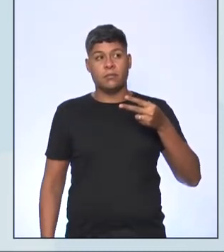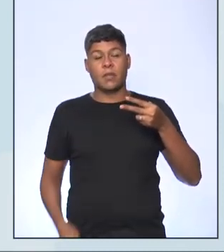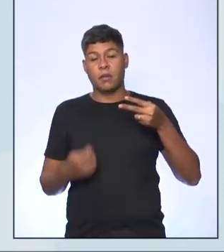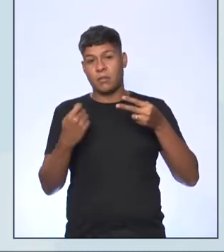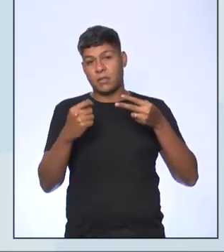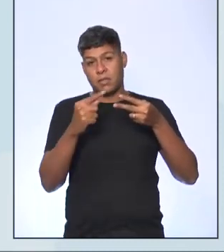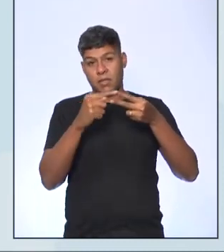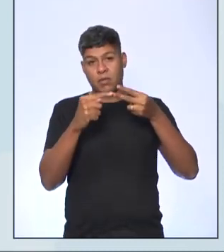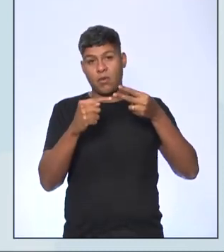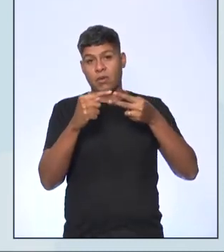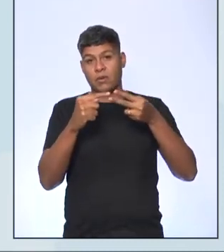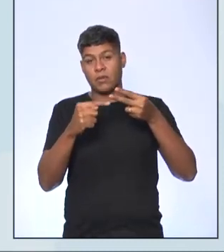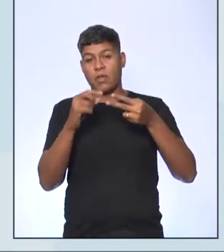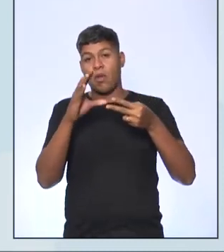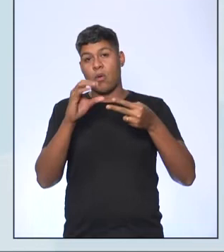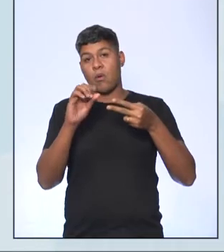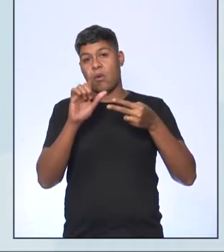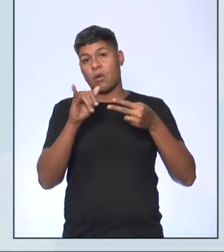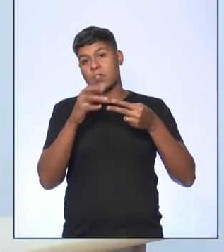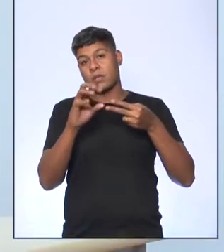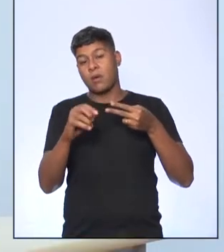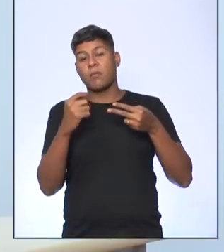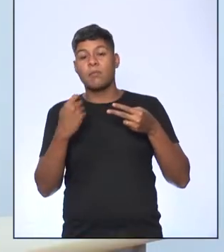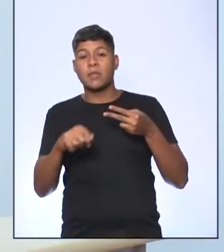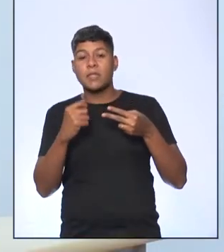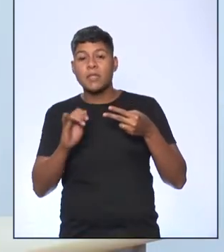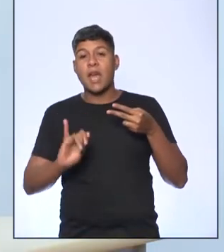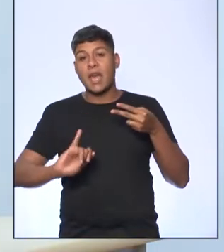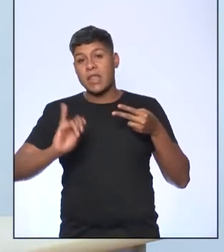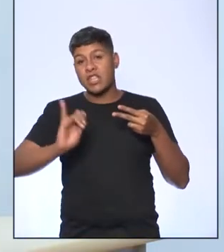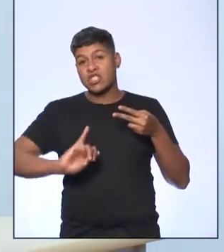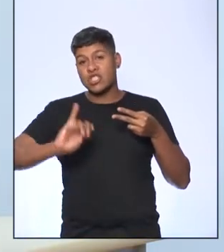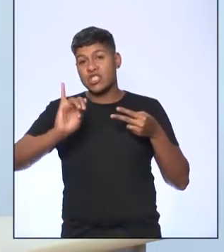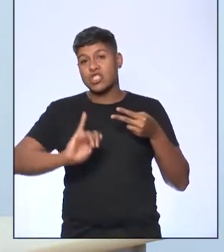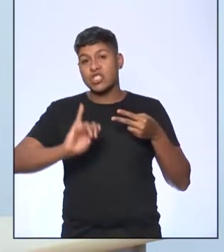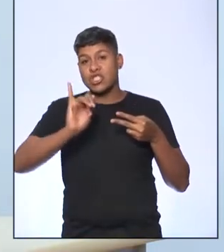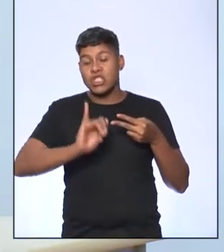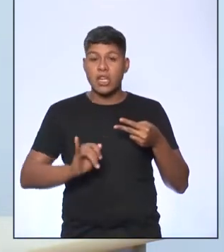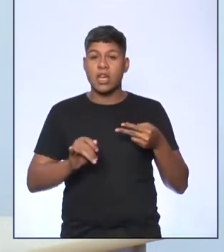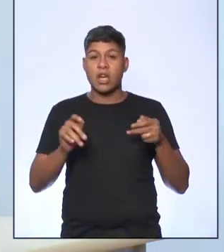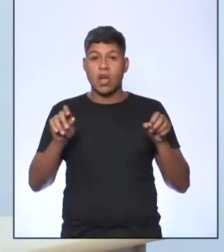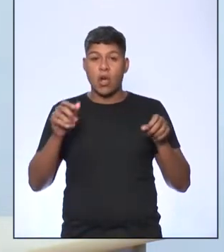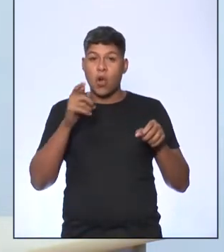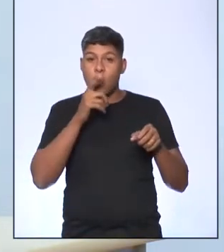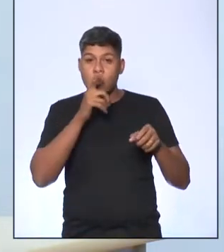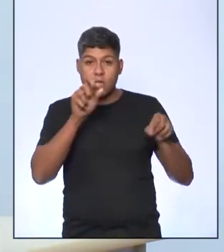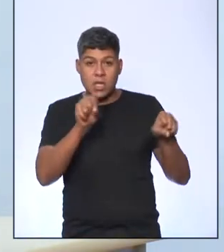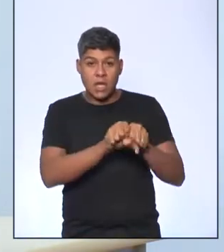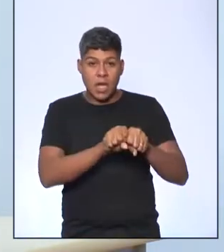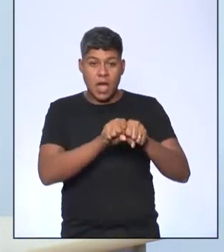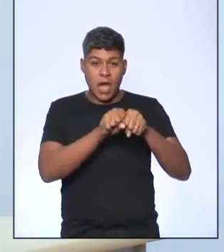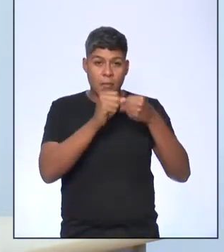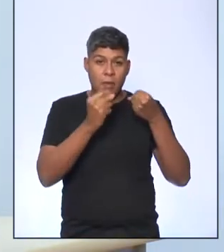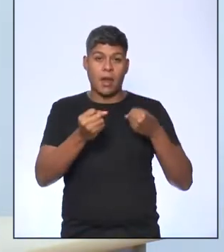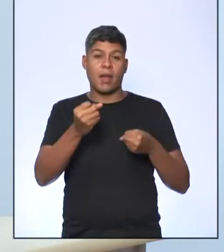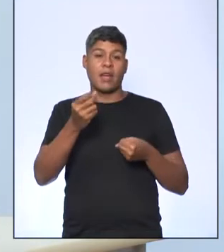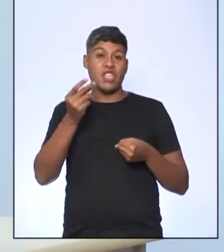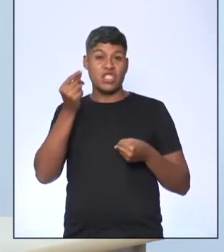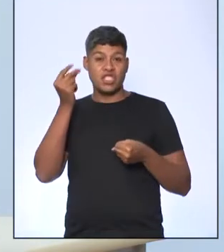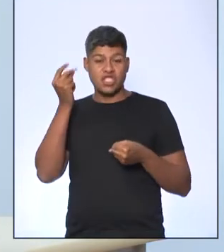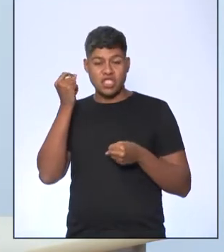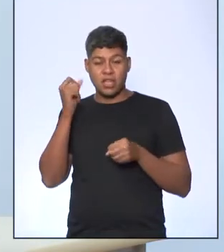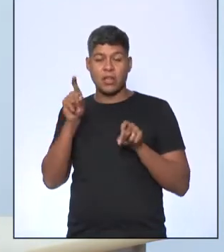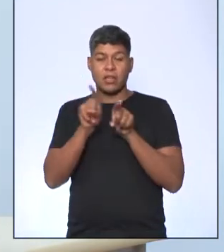Necessário dois fatores. Essa colisão, ela tem que ter energia suficiente para quebrar as ligações antigas e ela tem que ter